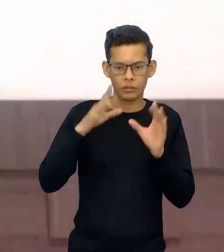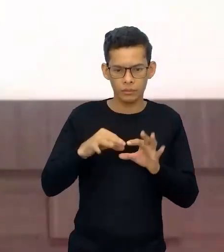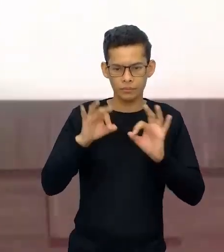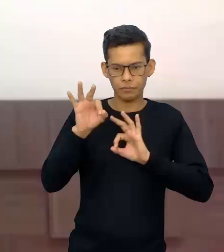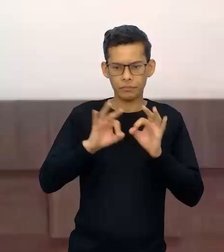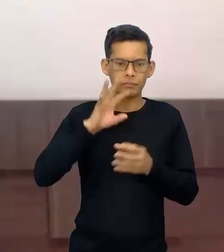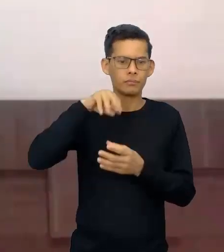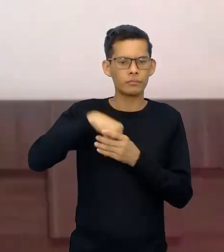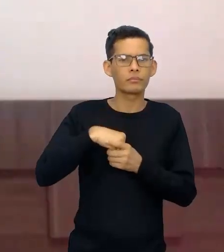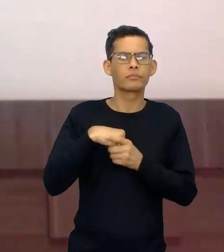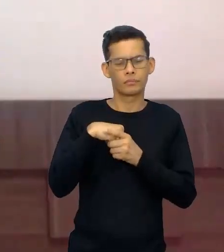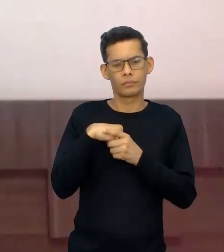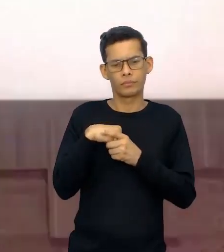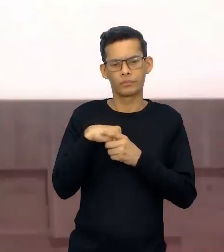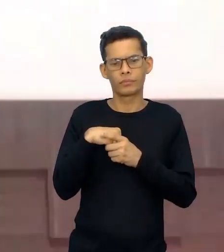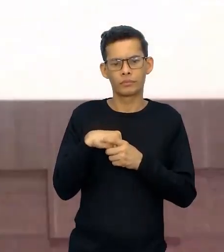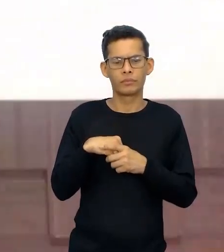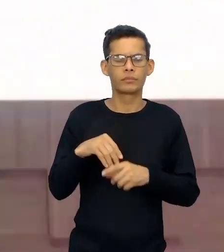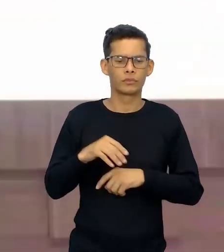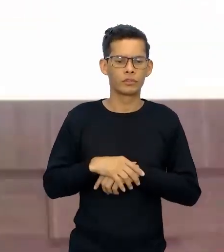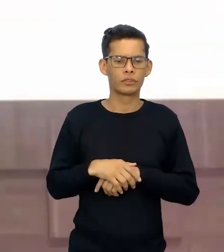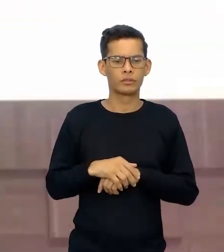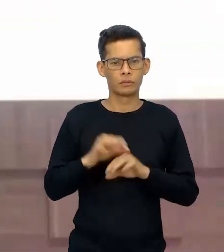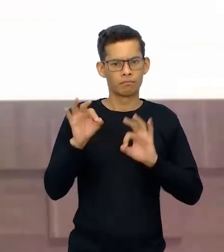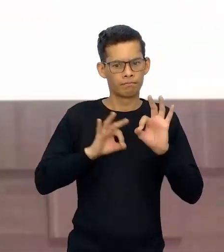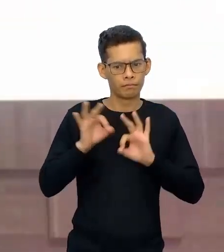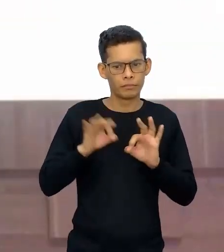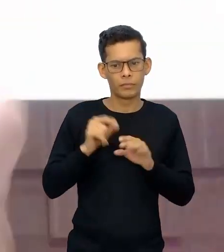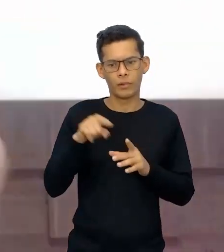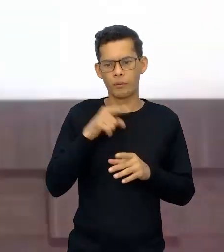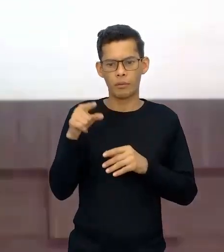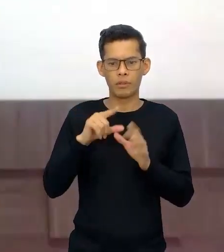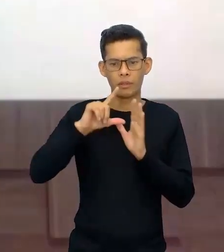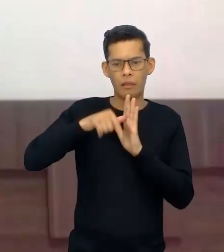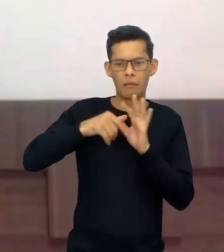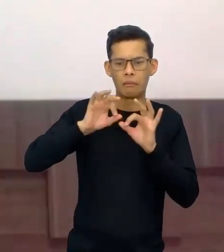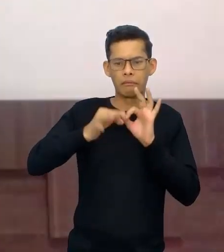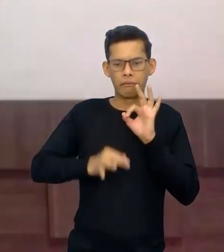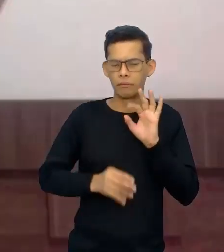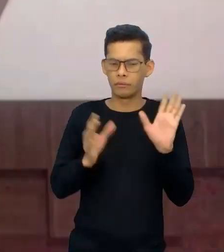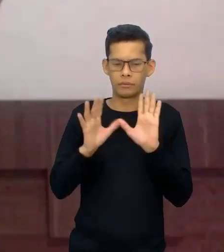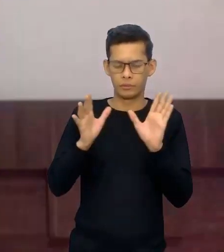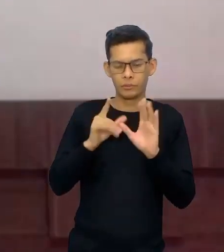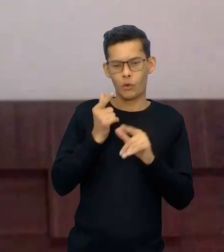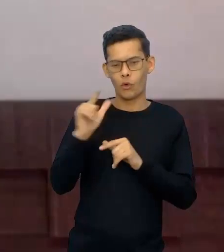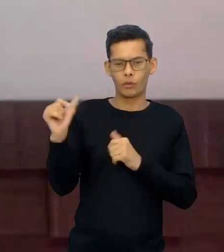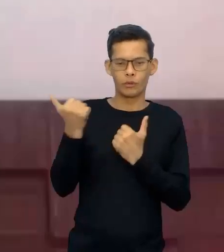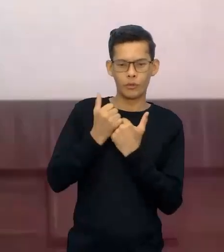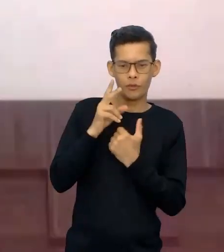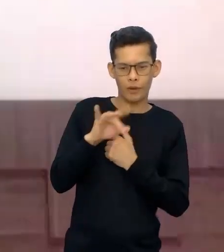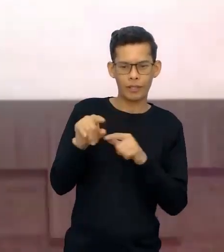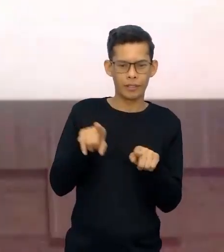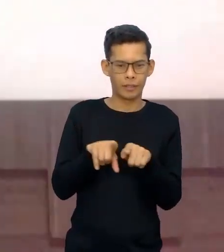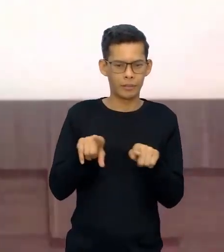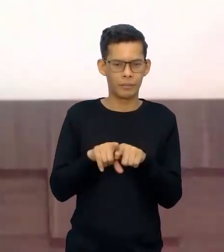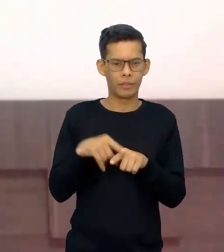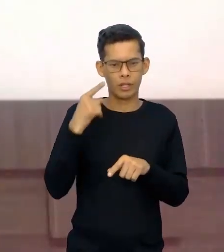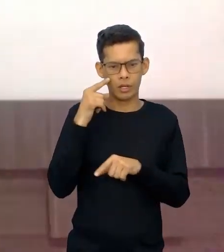não tomar muito tempo, né, dos meus colegas que também têm excelentes experimentos. Também separei aqui o